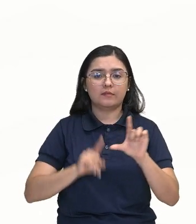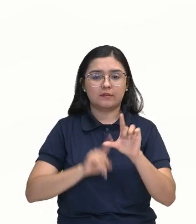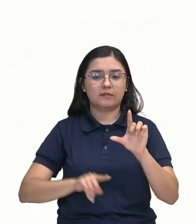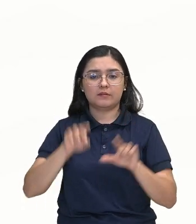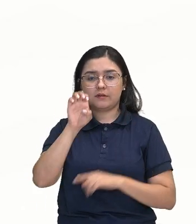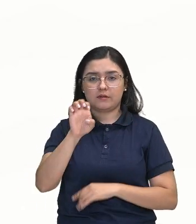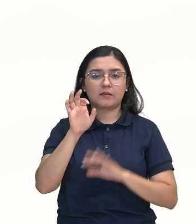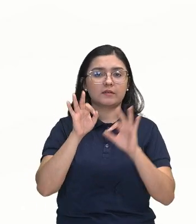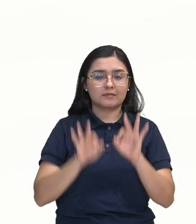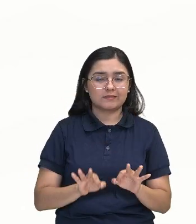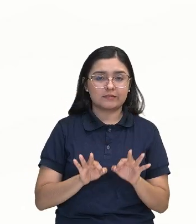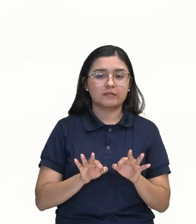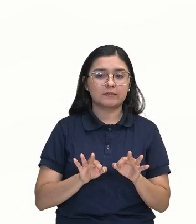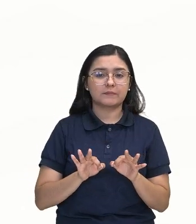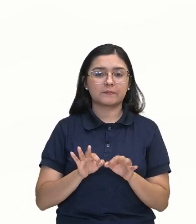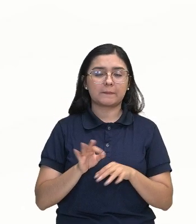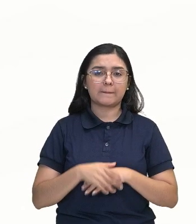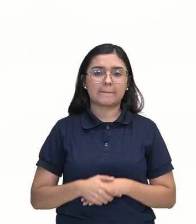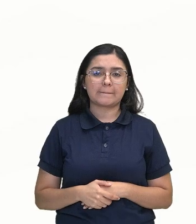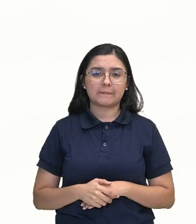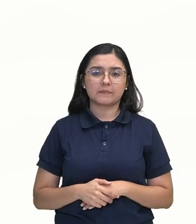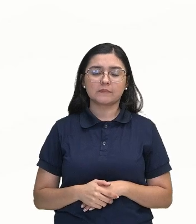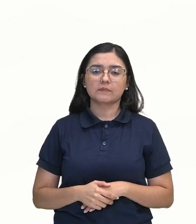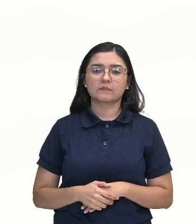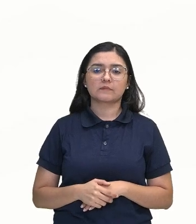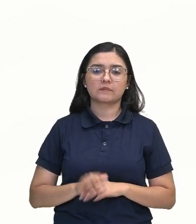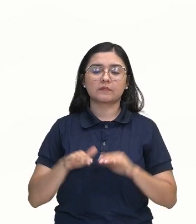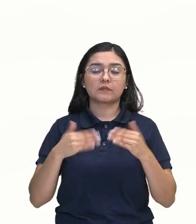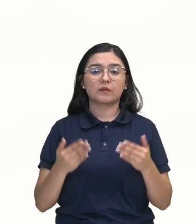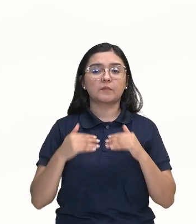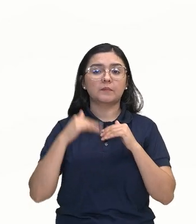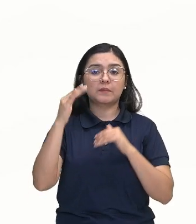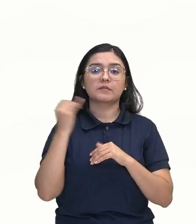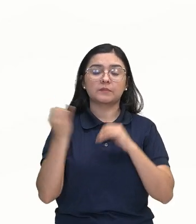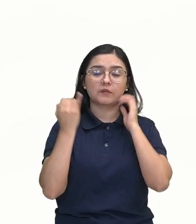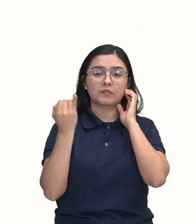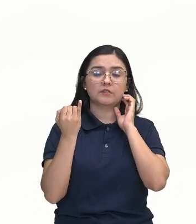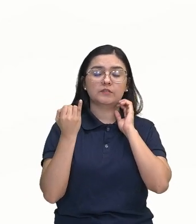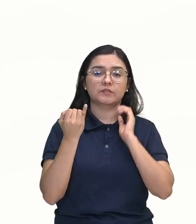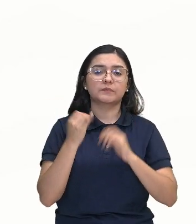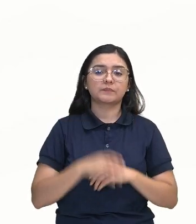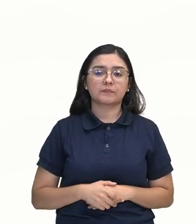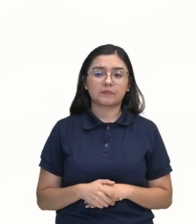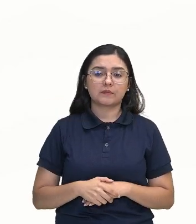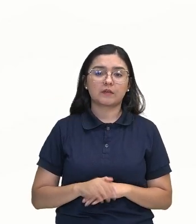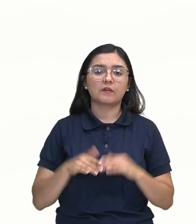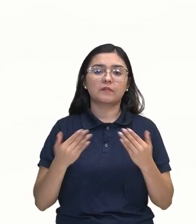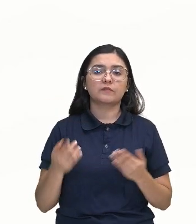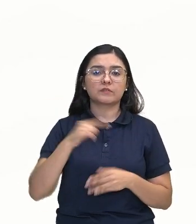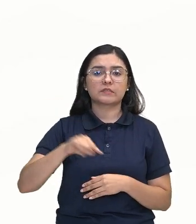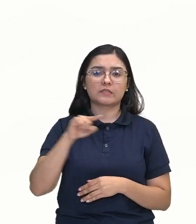é justamente a letra E, tá bom? O mais importante aqui dessa questão, gente, é que você